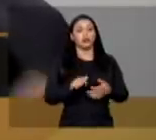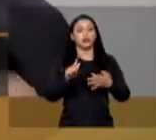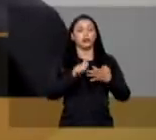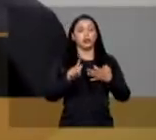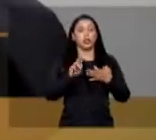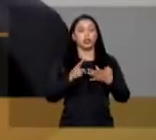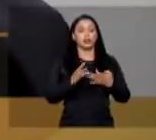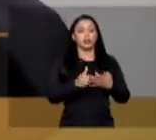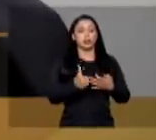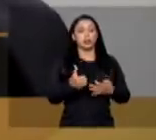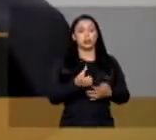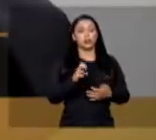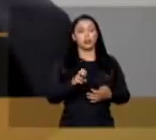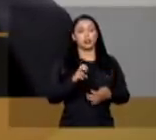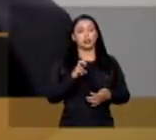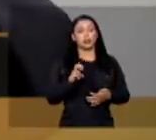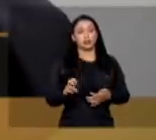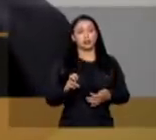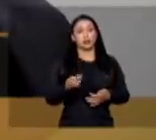habeas corpus